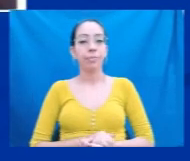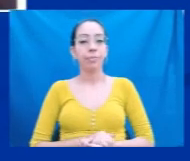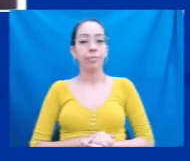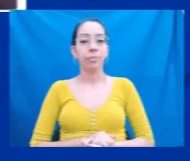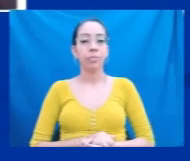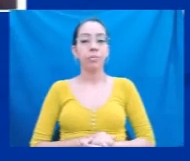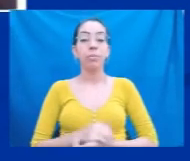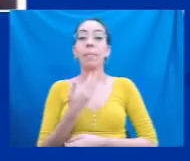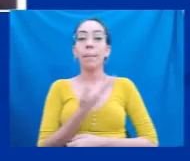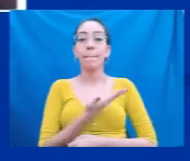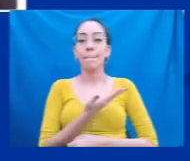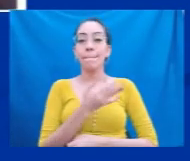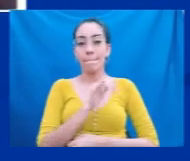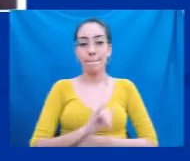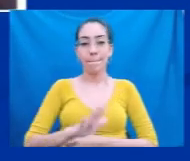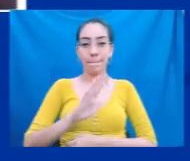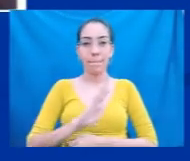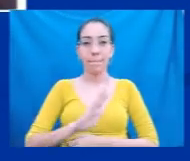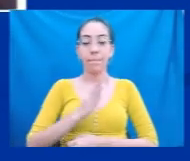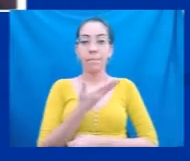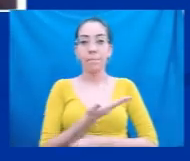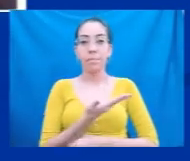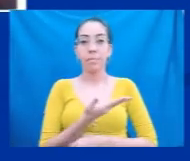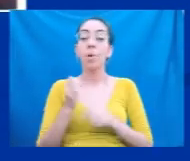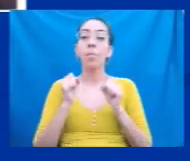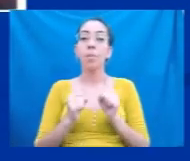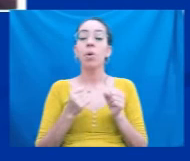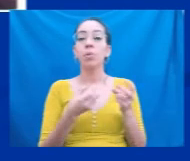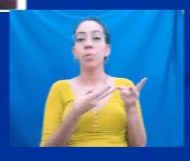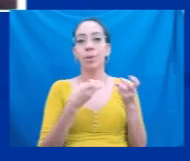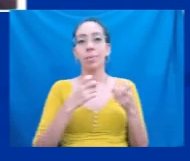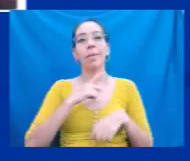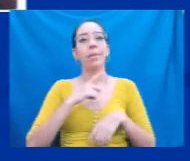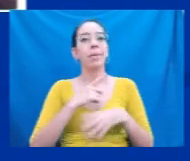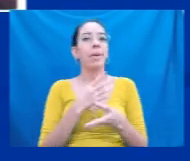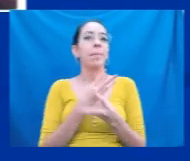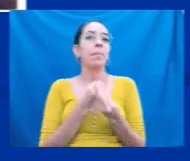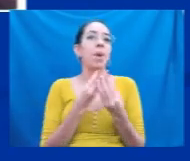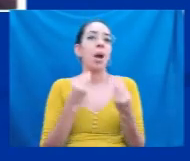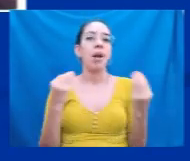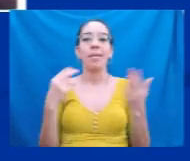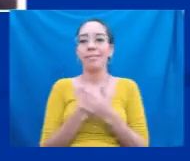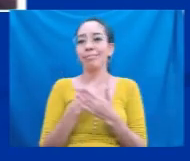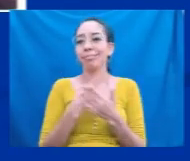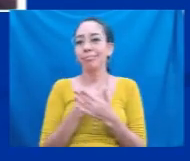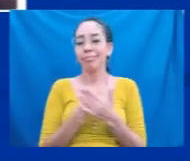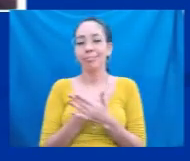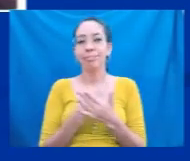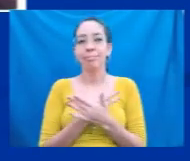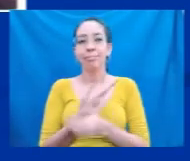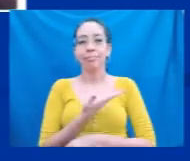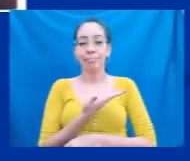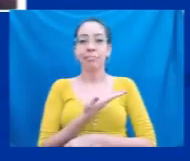Então, nessa imagem aqui, vocês já podem perceber vários e vários erros, né? Vejam,